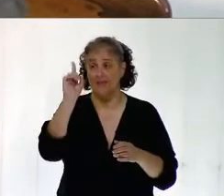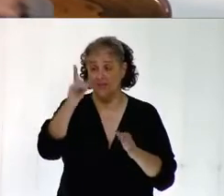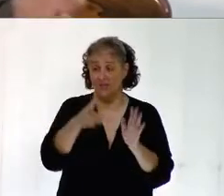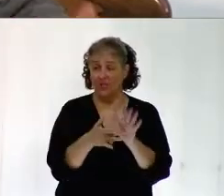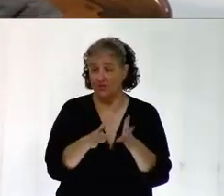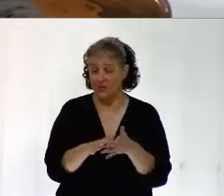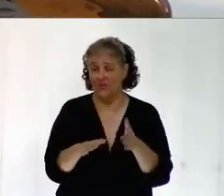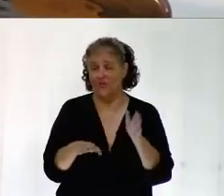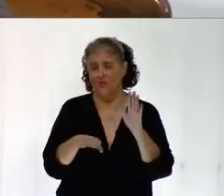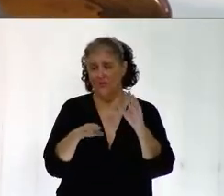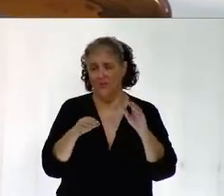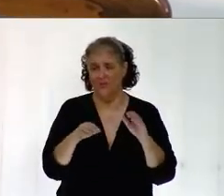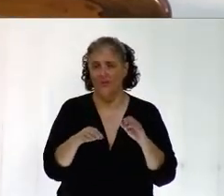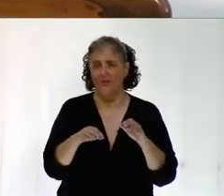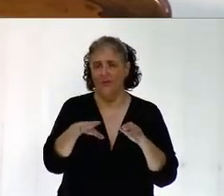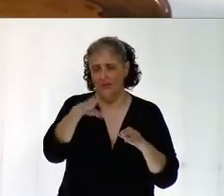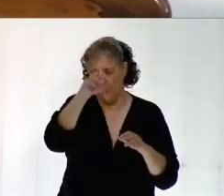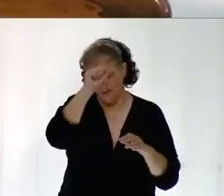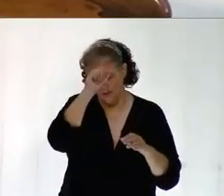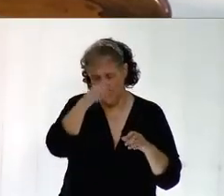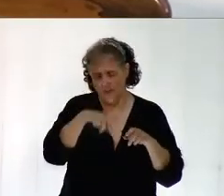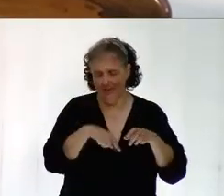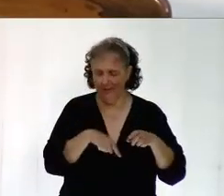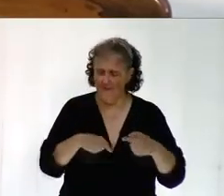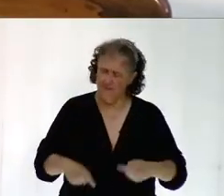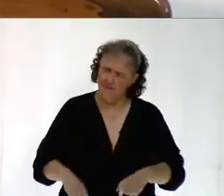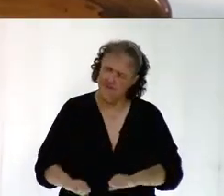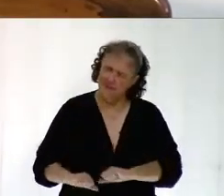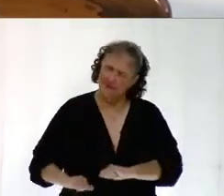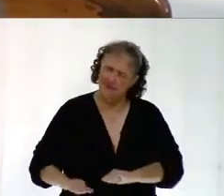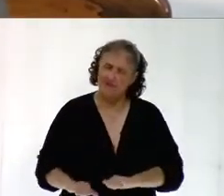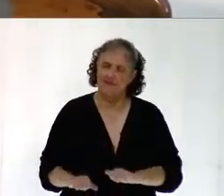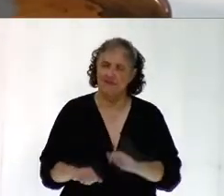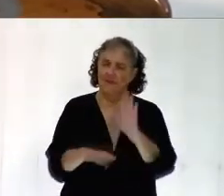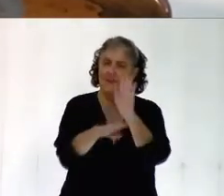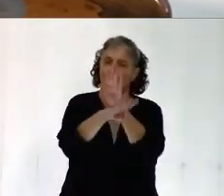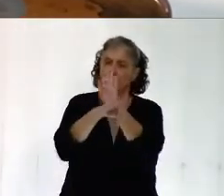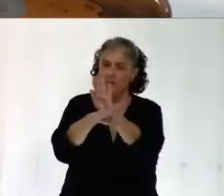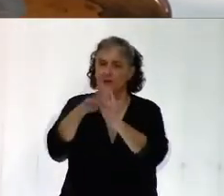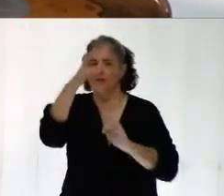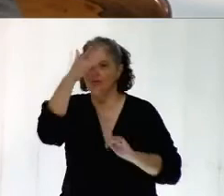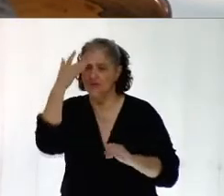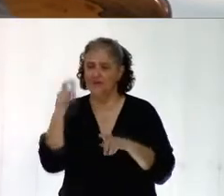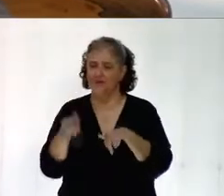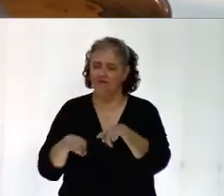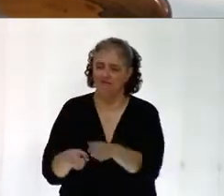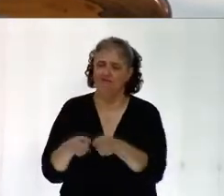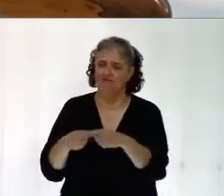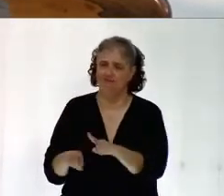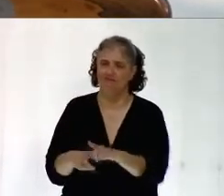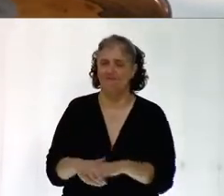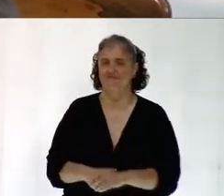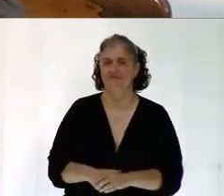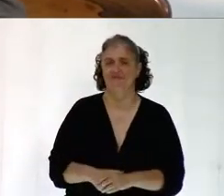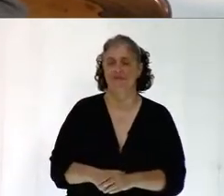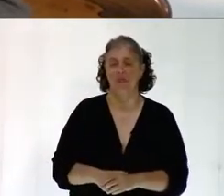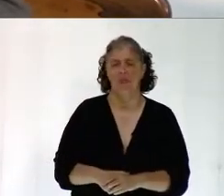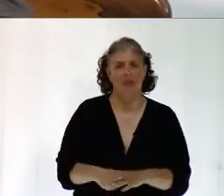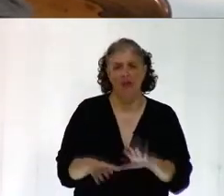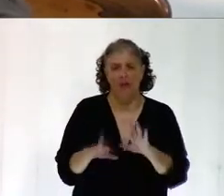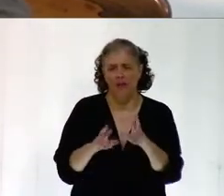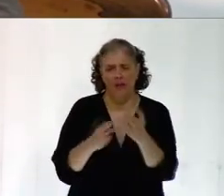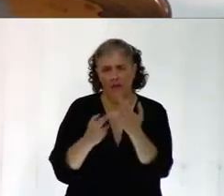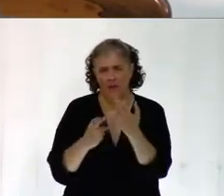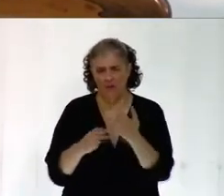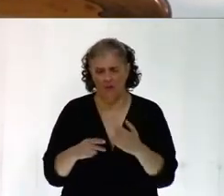impulsos físicos desejos era como se o diabo dissesse você tem desejo de comer agora